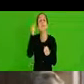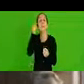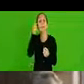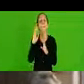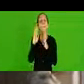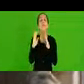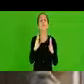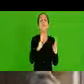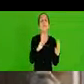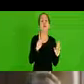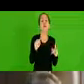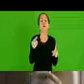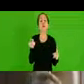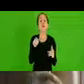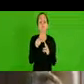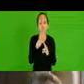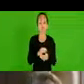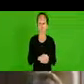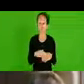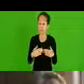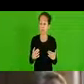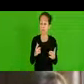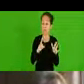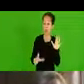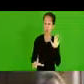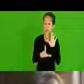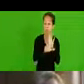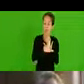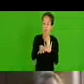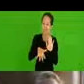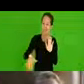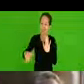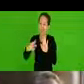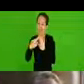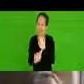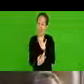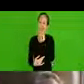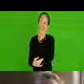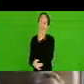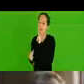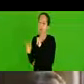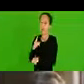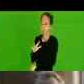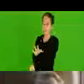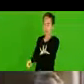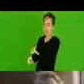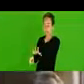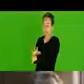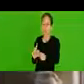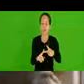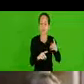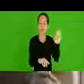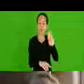né? Portanto, a redução às leis gerais como existentes na física e na biologia não dão conta de